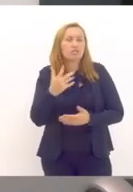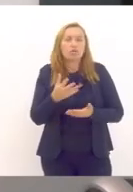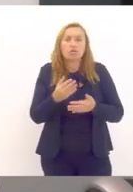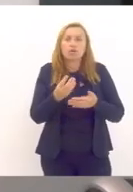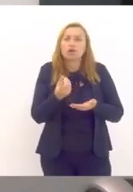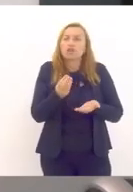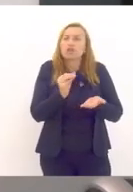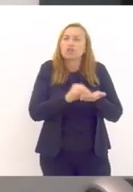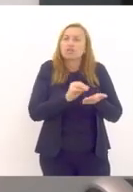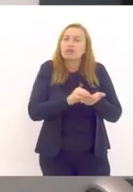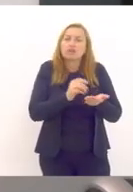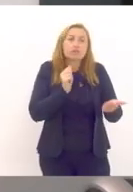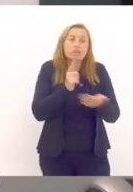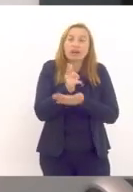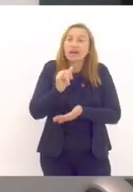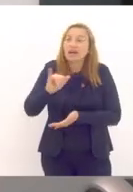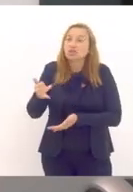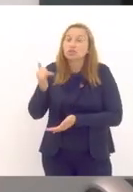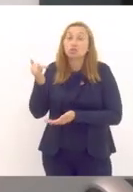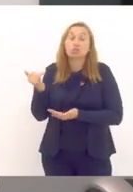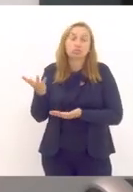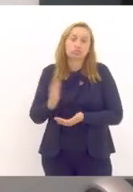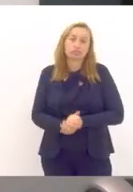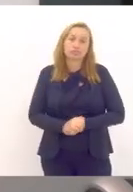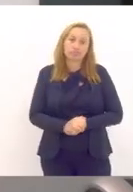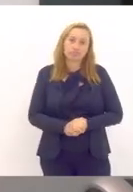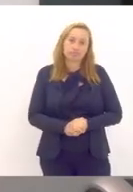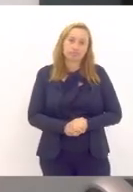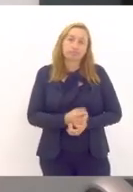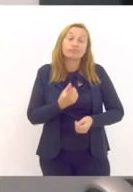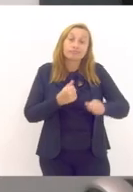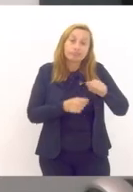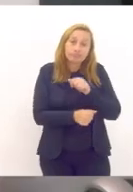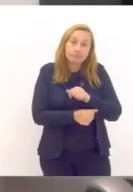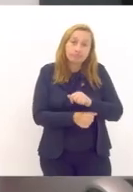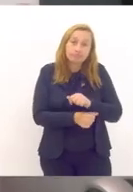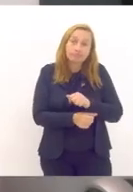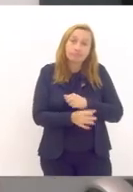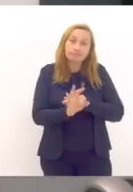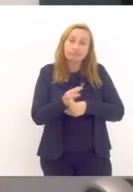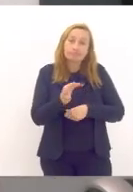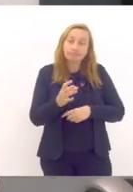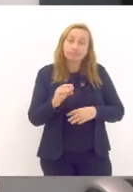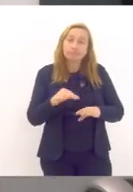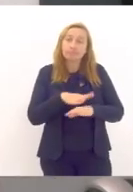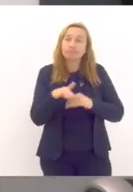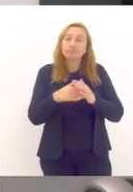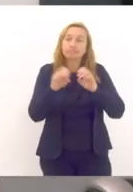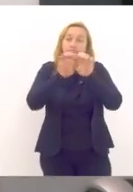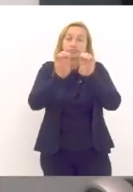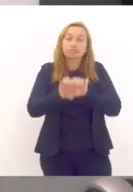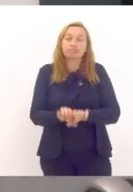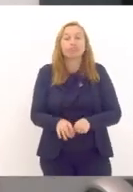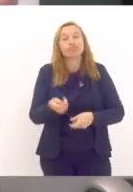juros, que, na realidade, financiam exatamente toda a estrutura